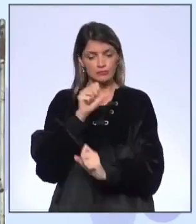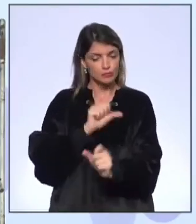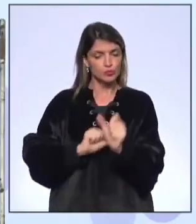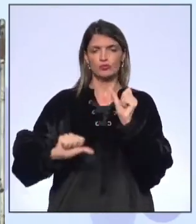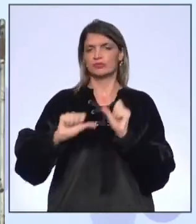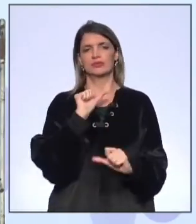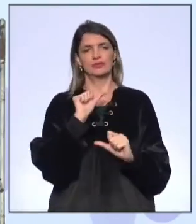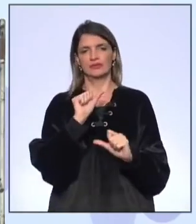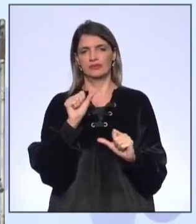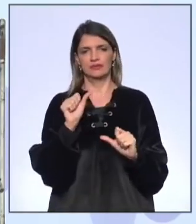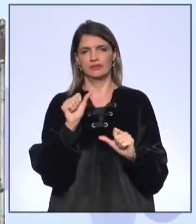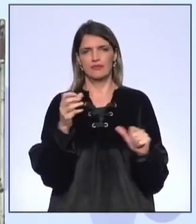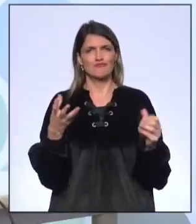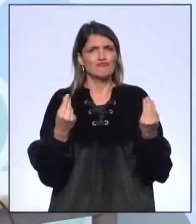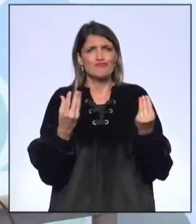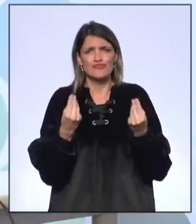hoje.